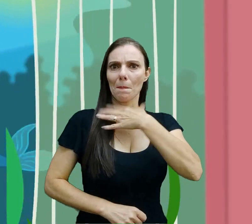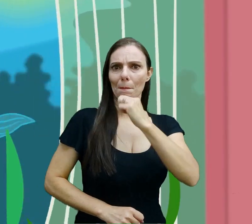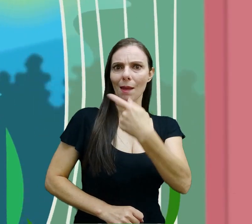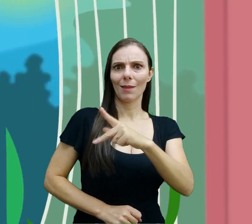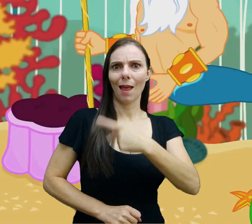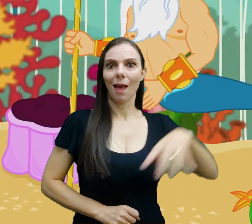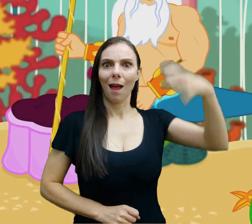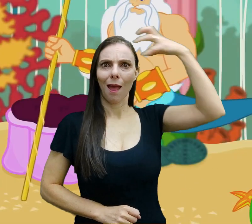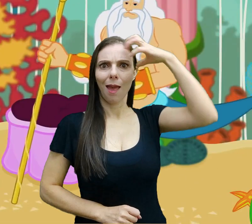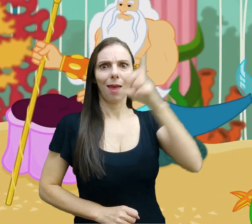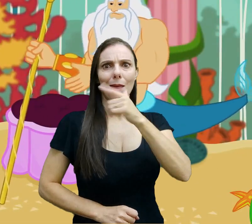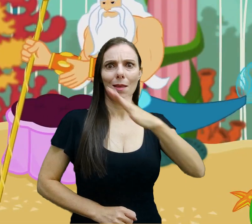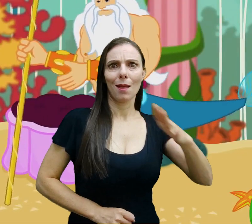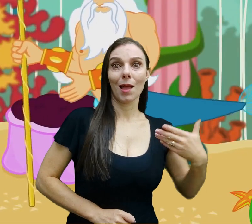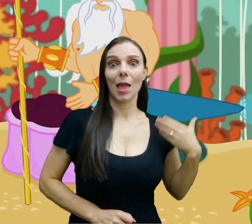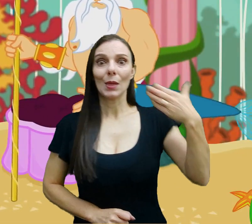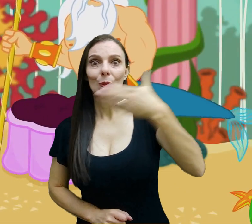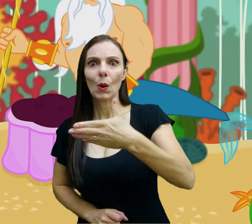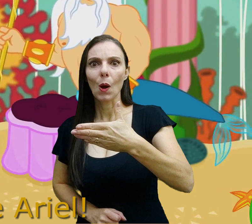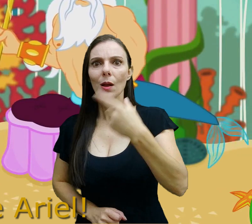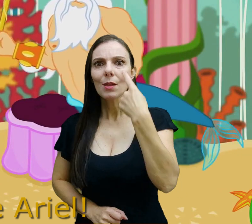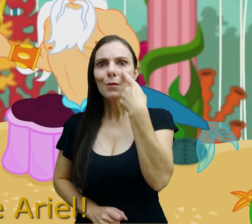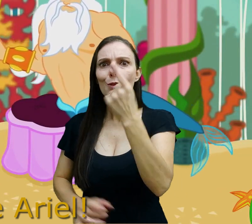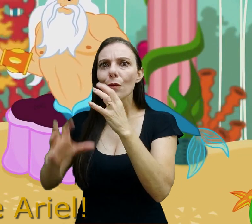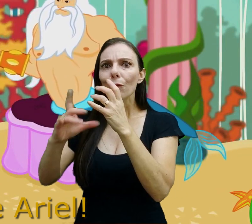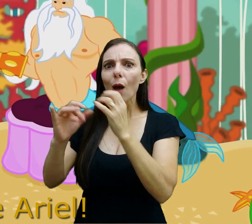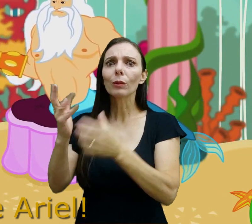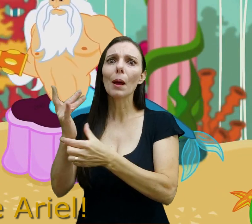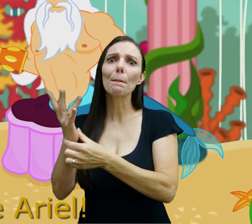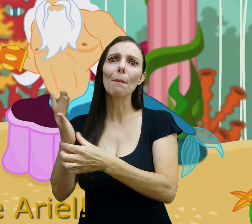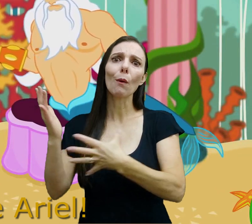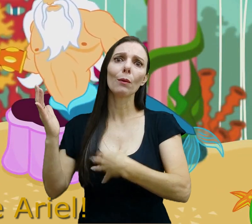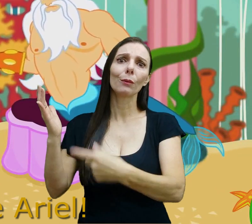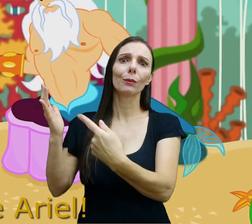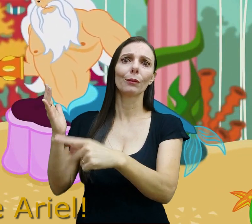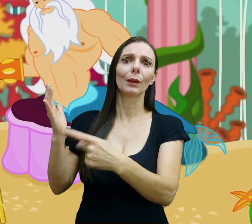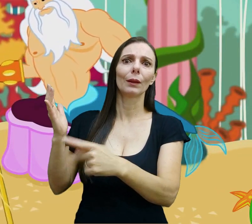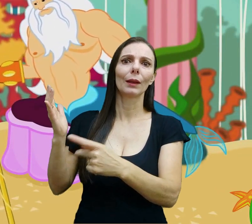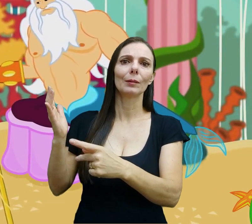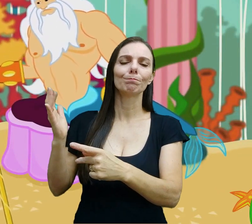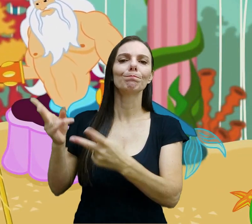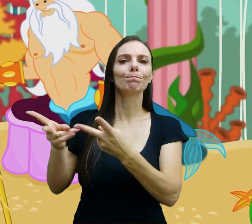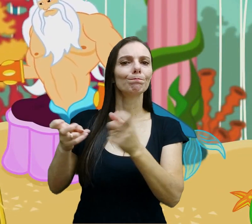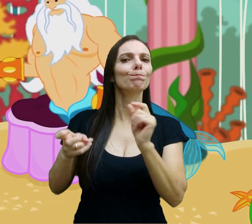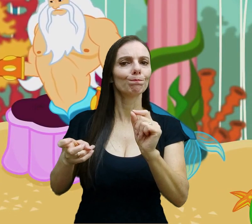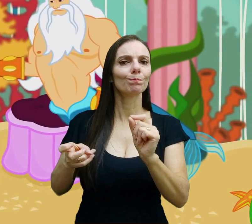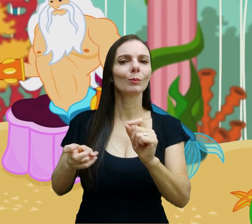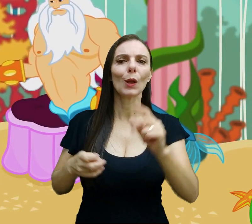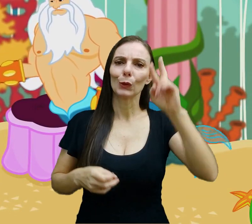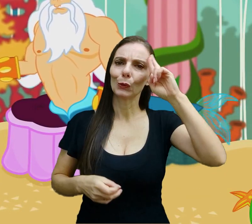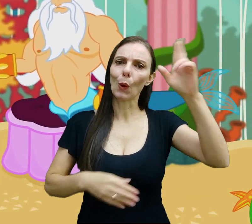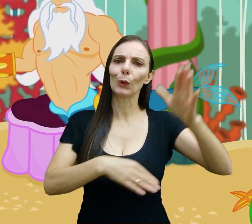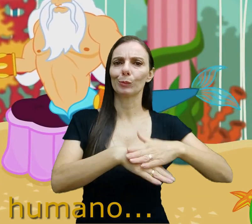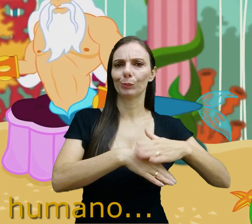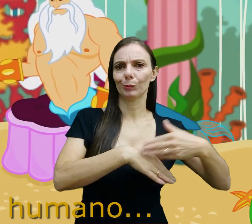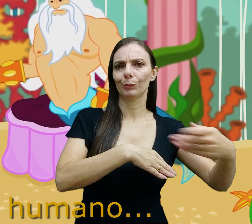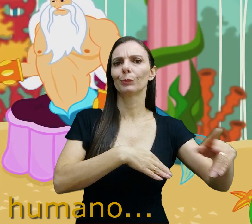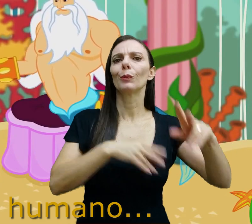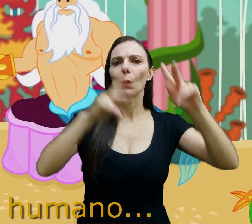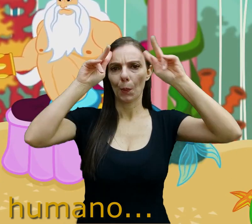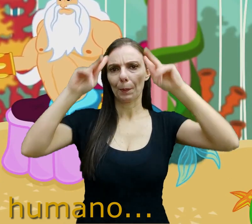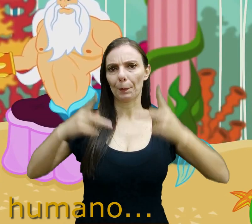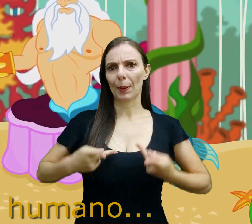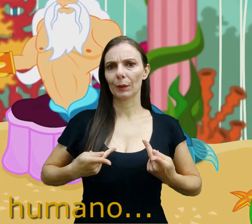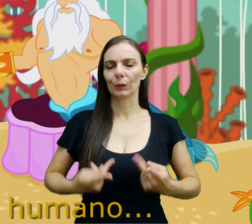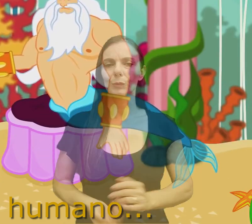Naquele momento, o rei dos mares entrou e viu a flauta na mão de Ariel. Ele imediatamente percebeu